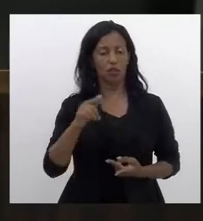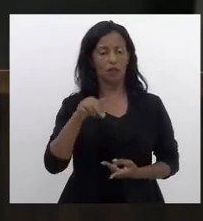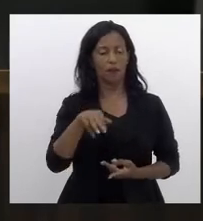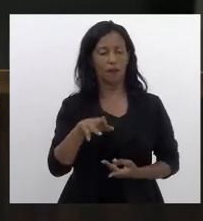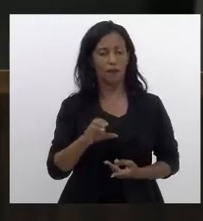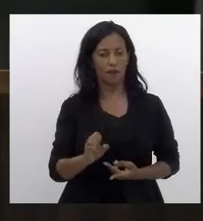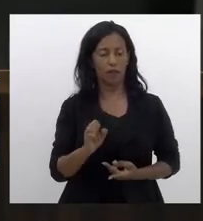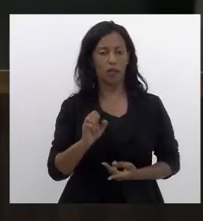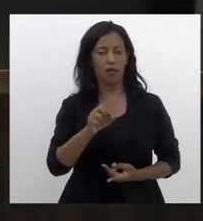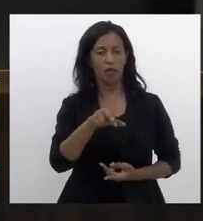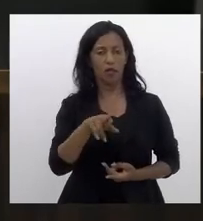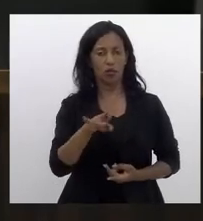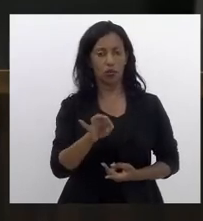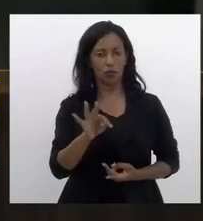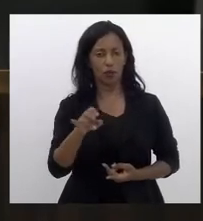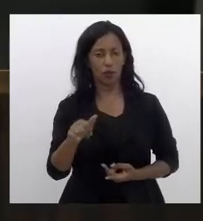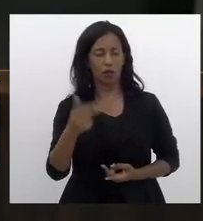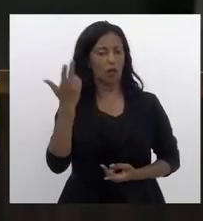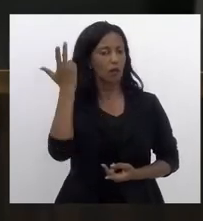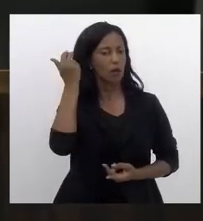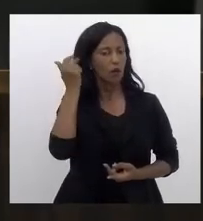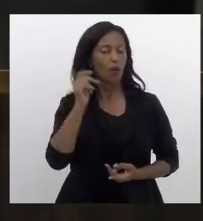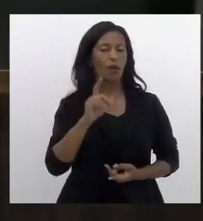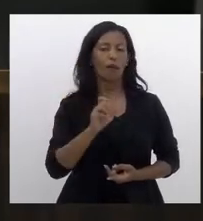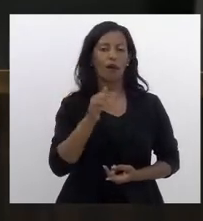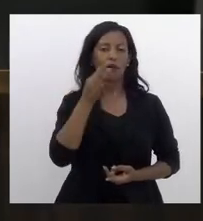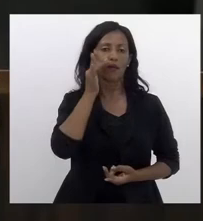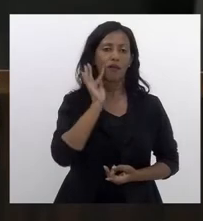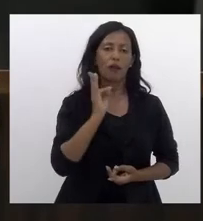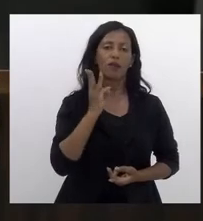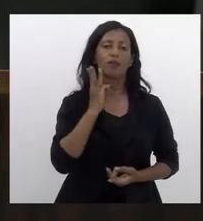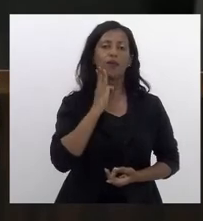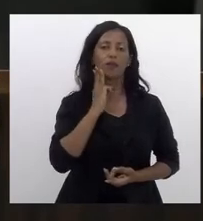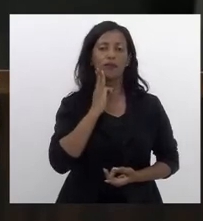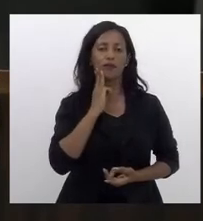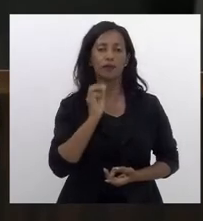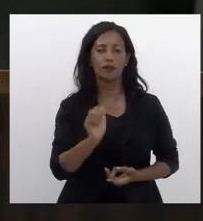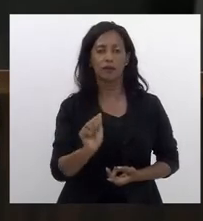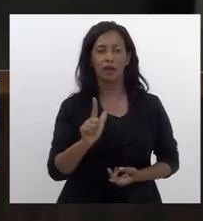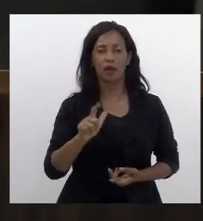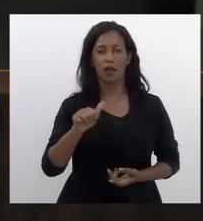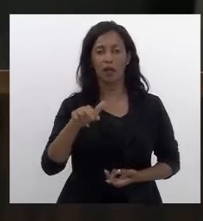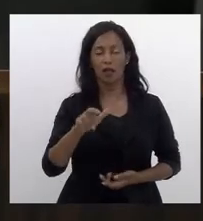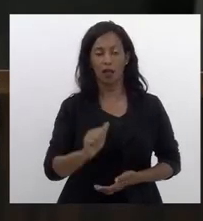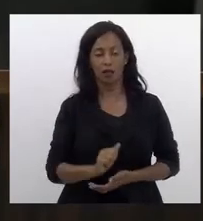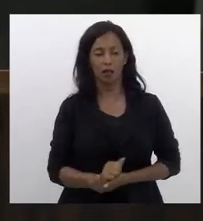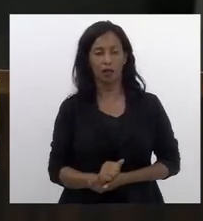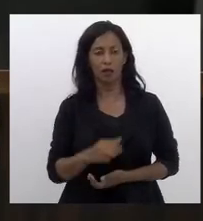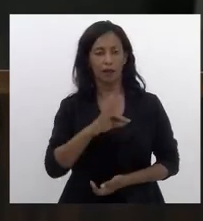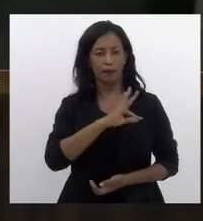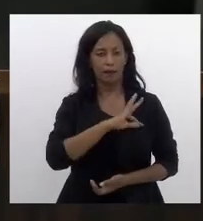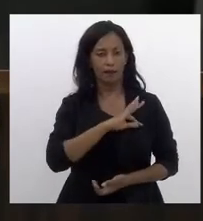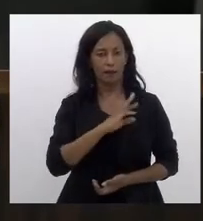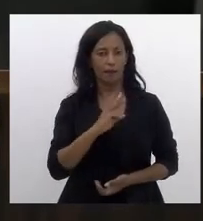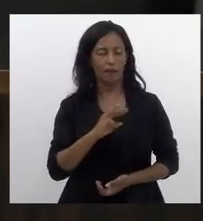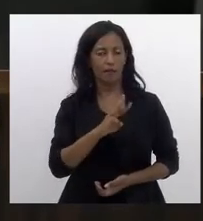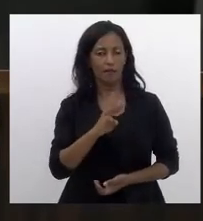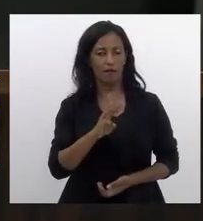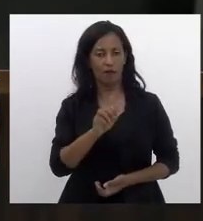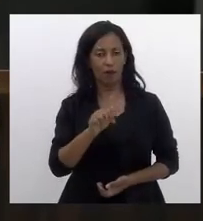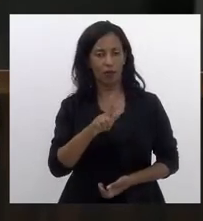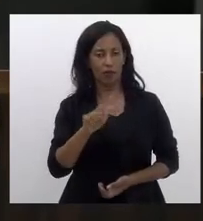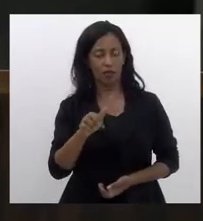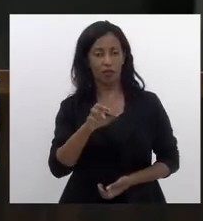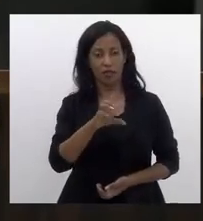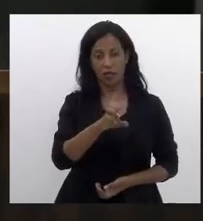Bebeto, Subtenente Bernardo, Eliomar Coelho, Rubens Bontempo, Flávio Serafini, Valdeque Carneiro, Alana Passos, Marta Rocha, Valdeci da Saúde,